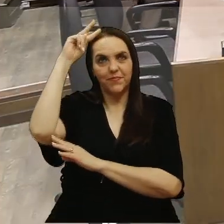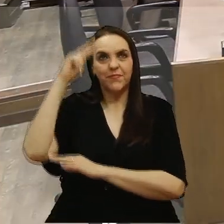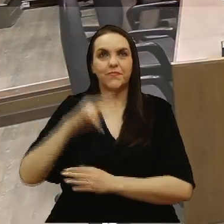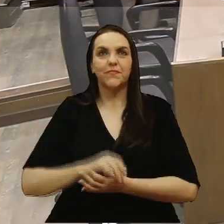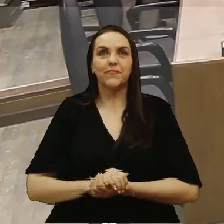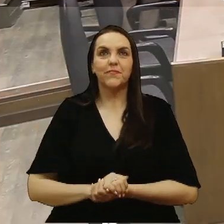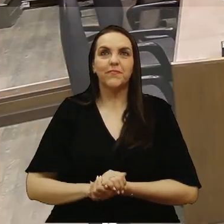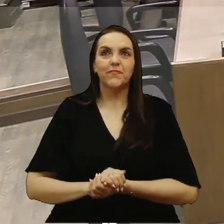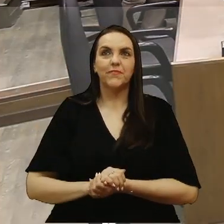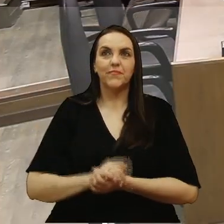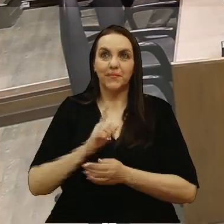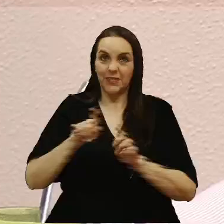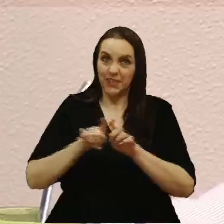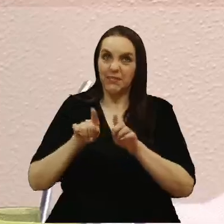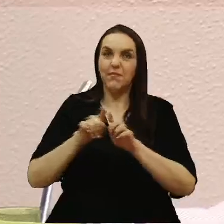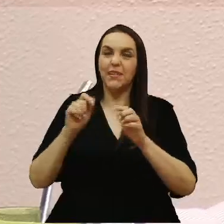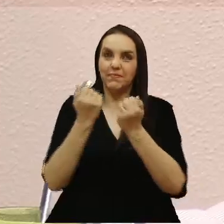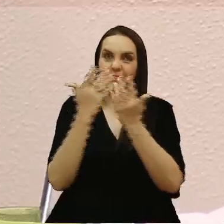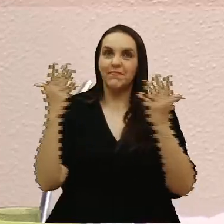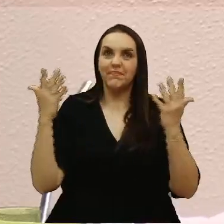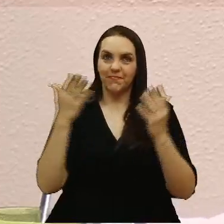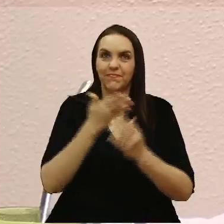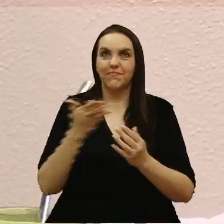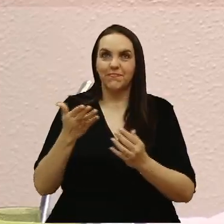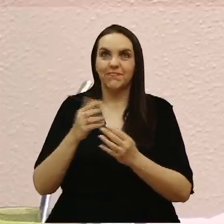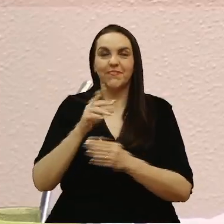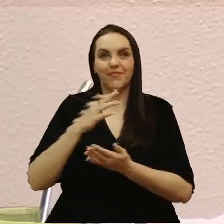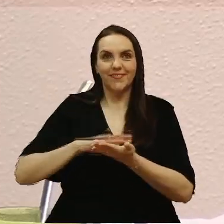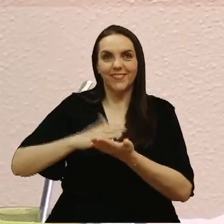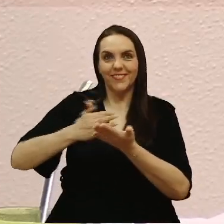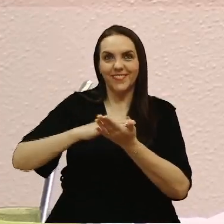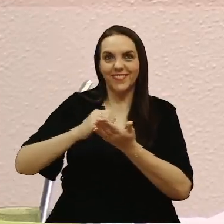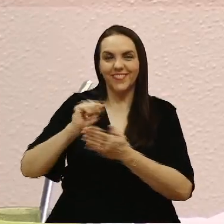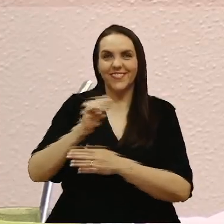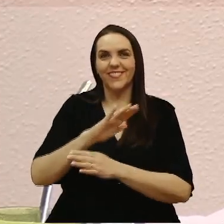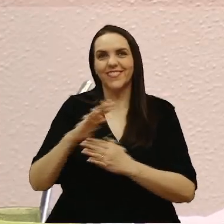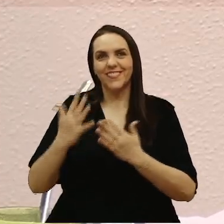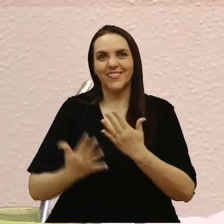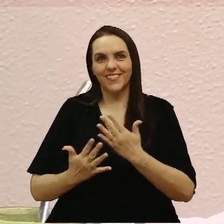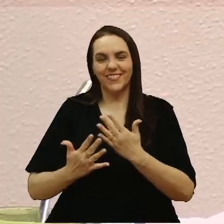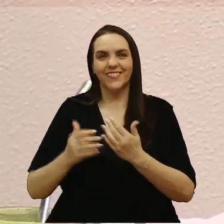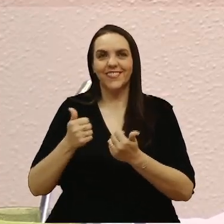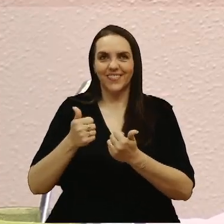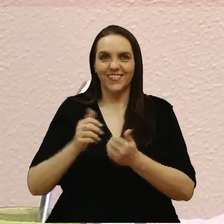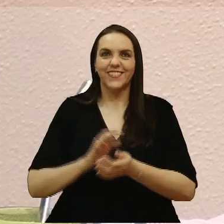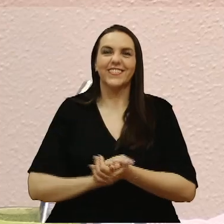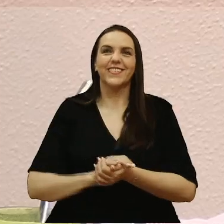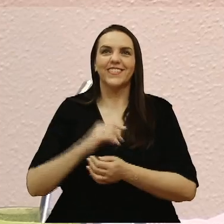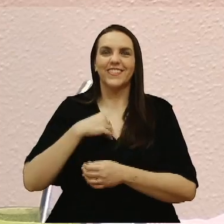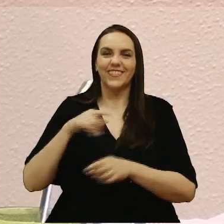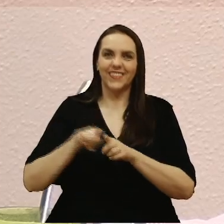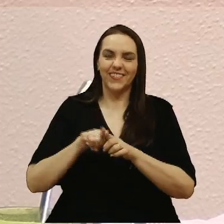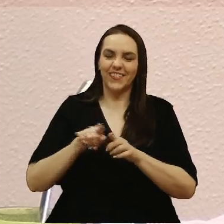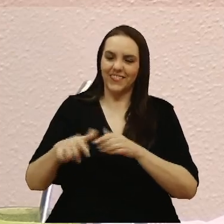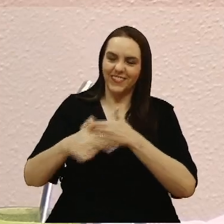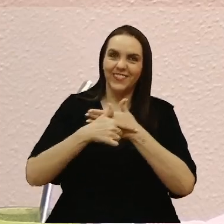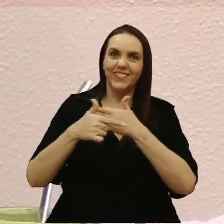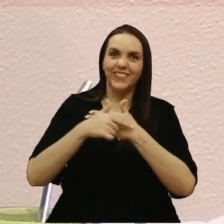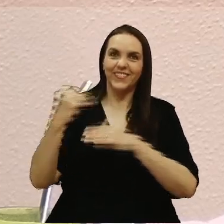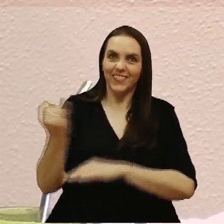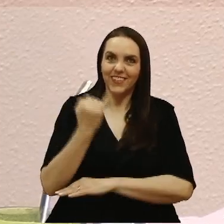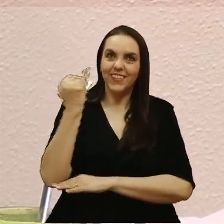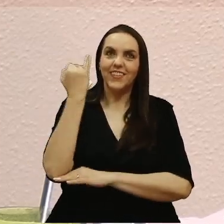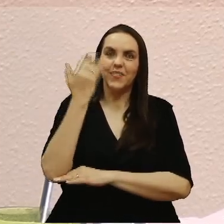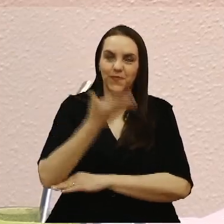Rosa, me somar o seu voto de congratulações às nossas intérpretes de Libras, que cumprem um papel tão